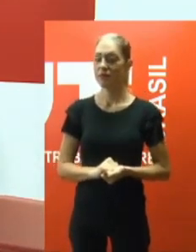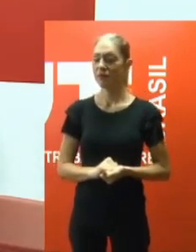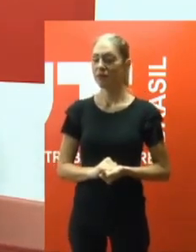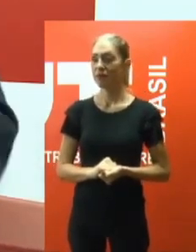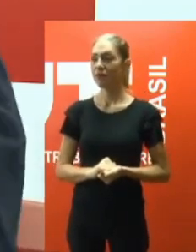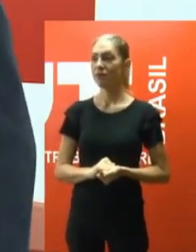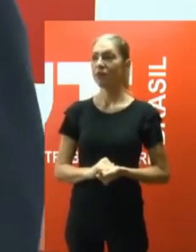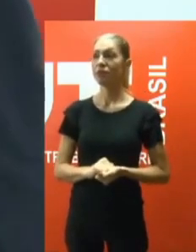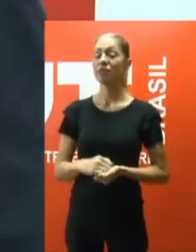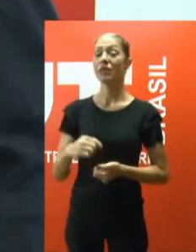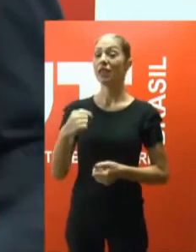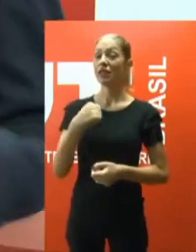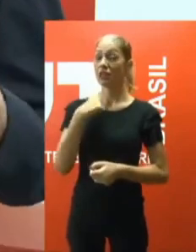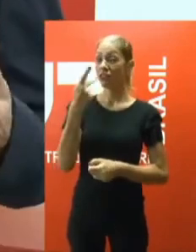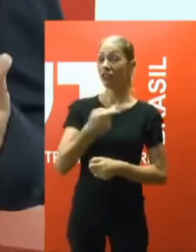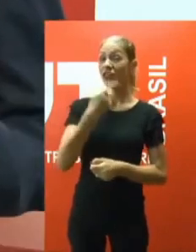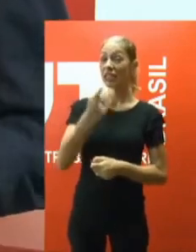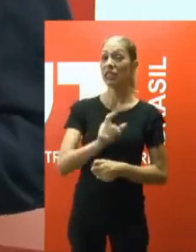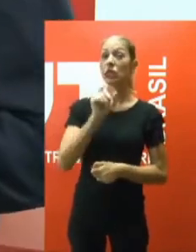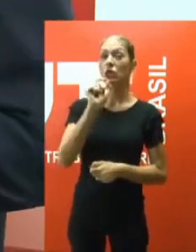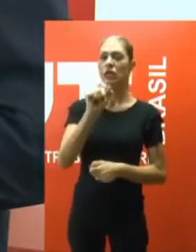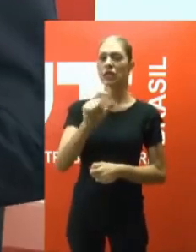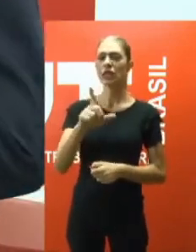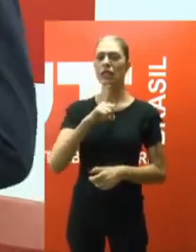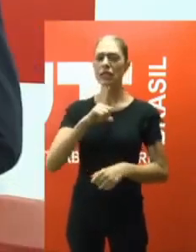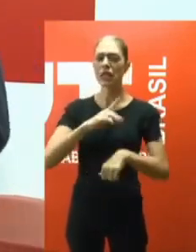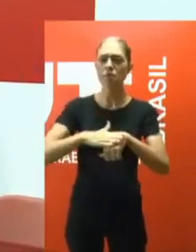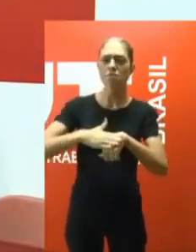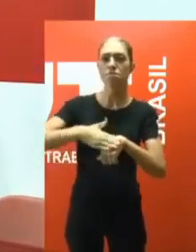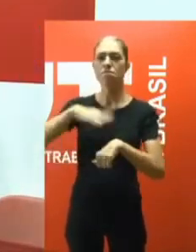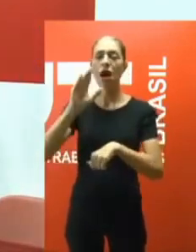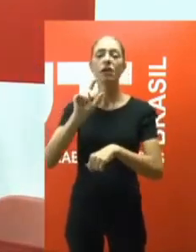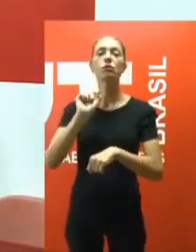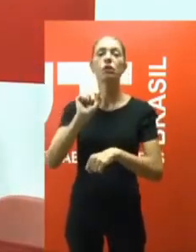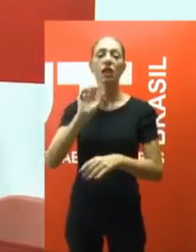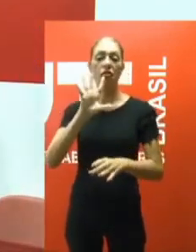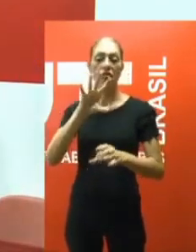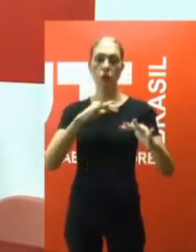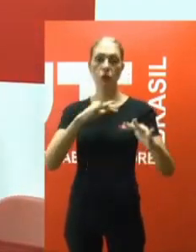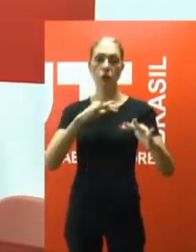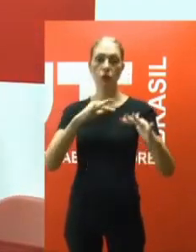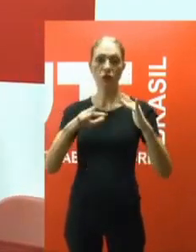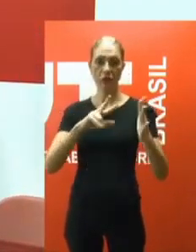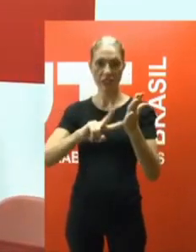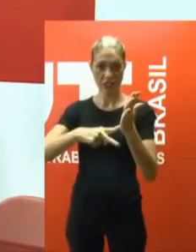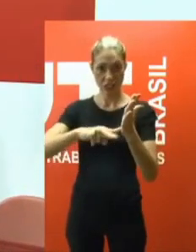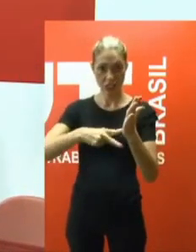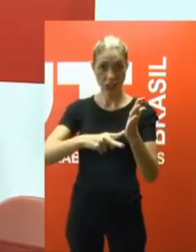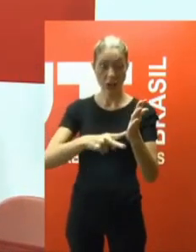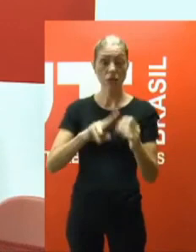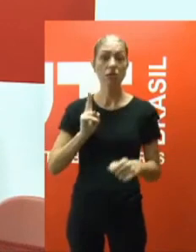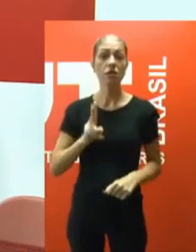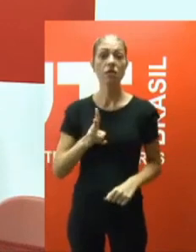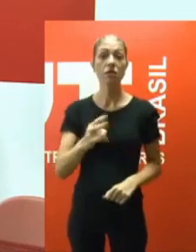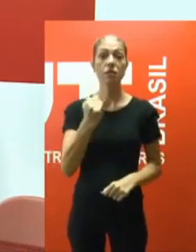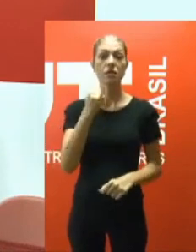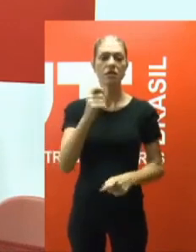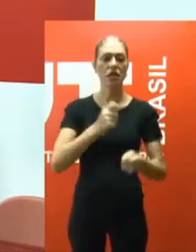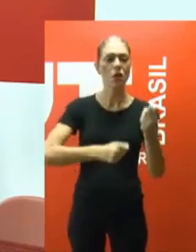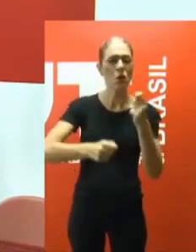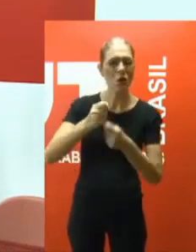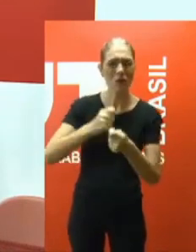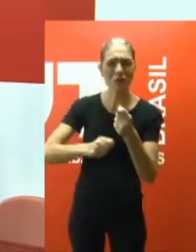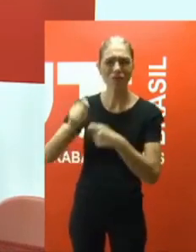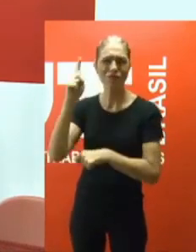Eu estava dizendo que tem uma máxima no movimento sindical que toda vez que a situação econômica está